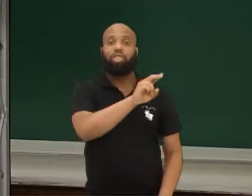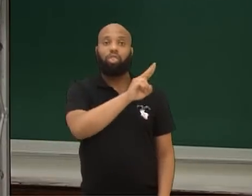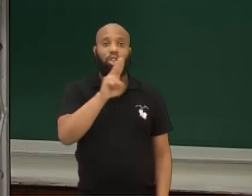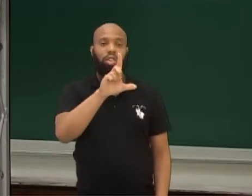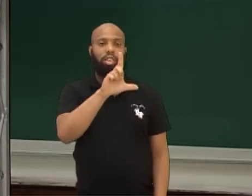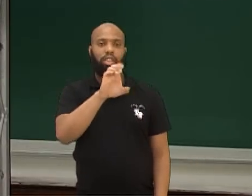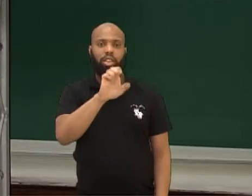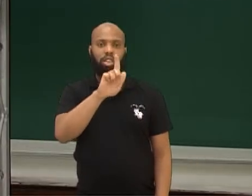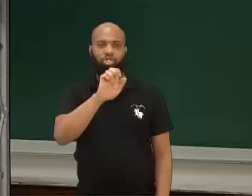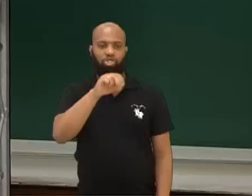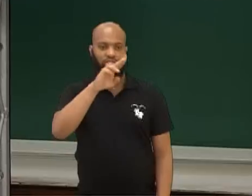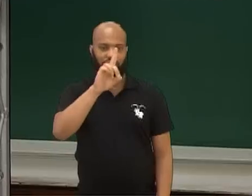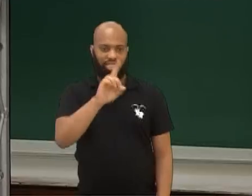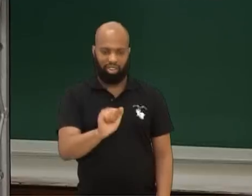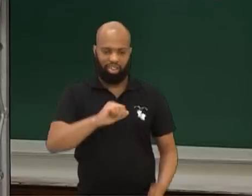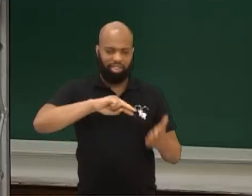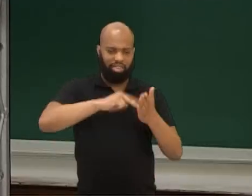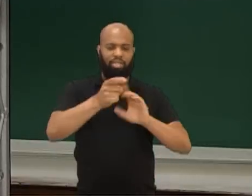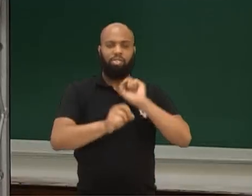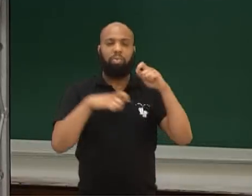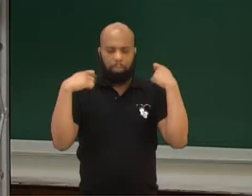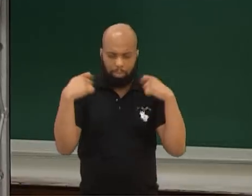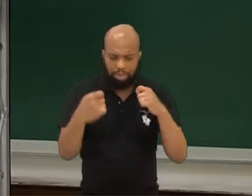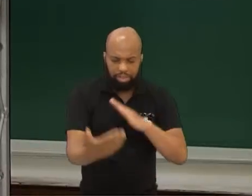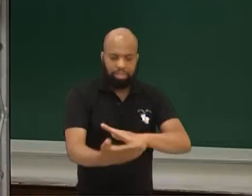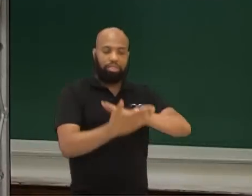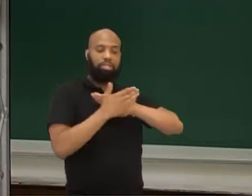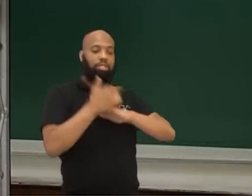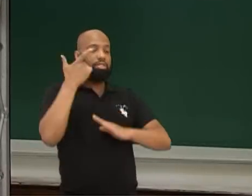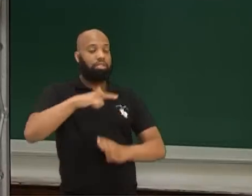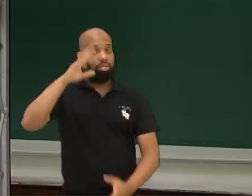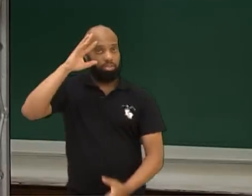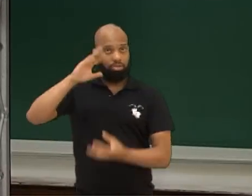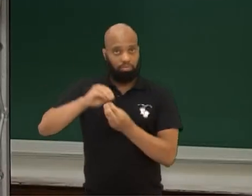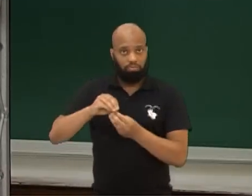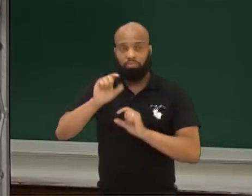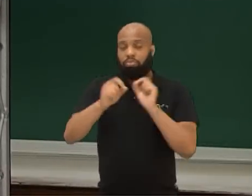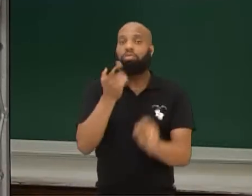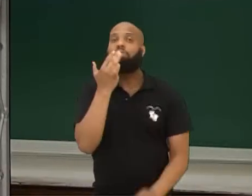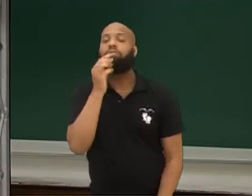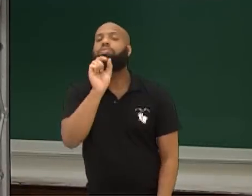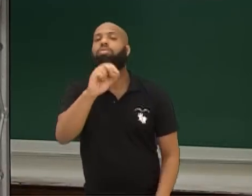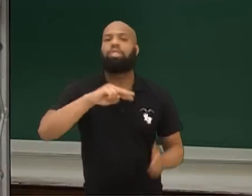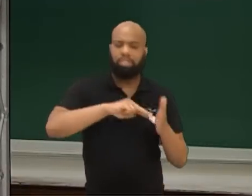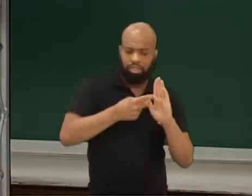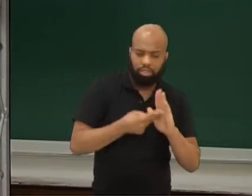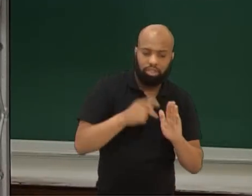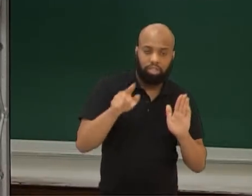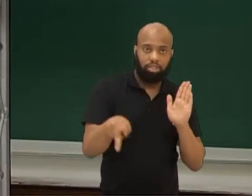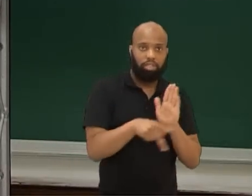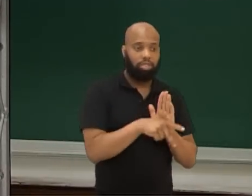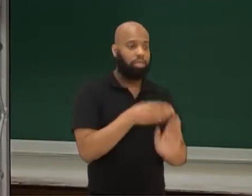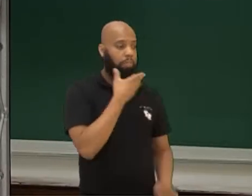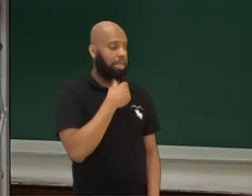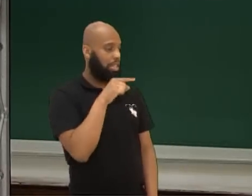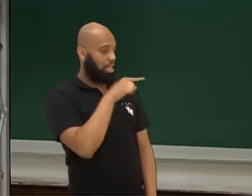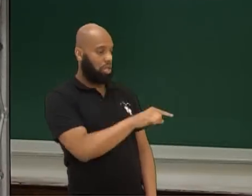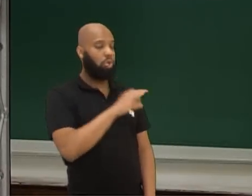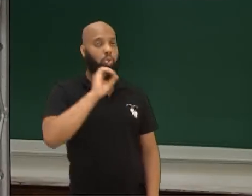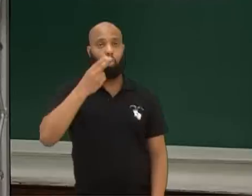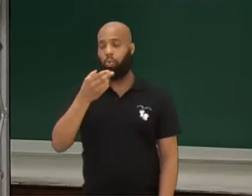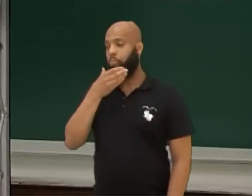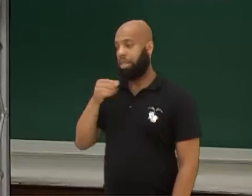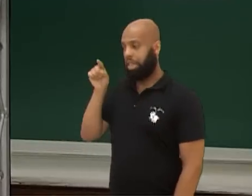legenda? A legenda, a gente precisa da legenda para saber se essa cor mais escura é a cesta do Mário ou se é a cesta do